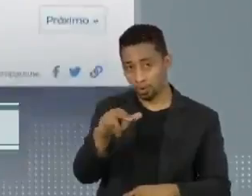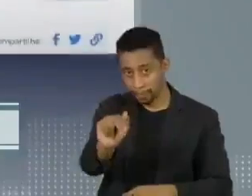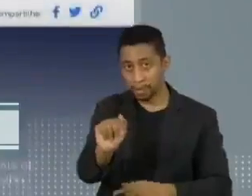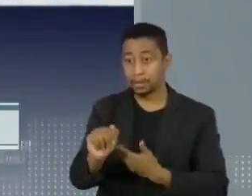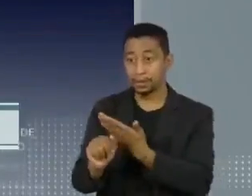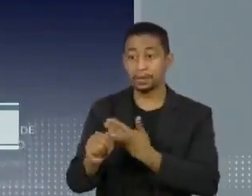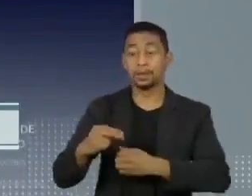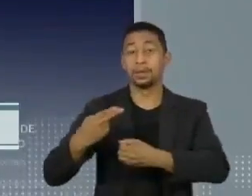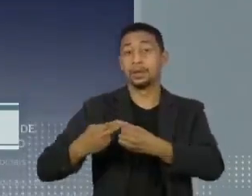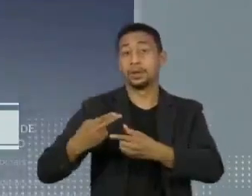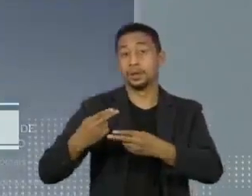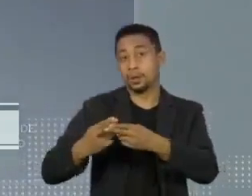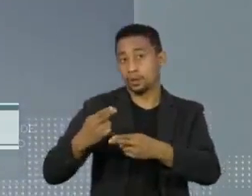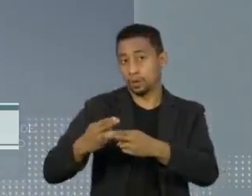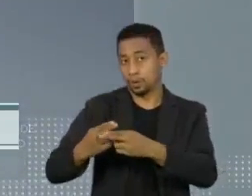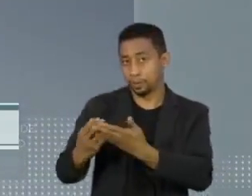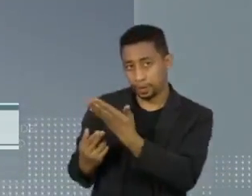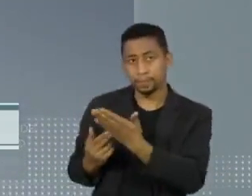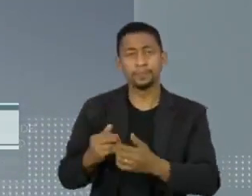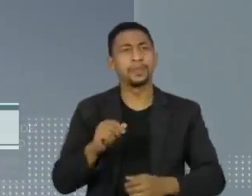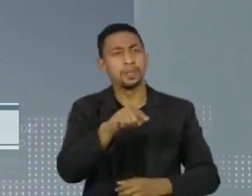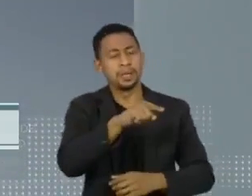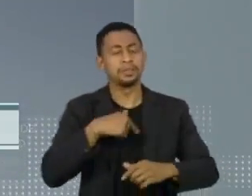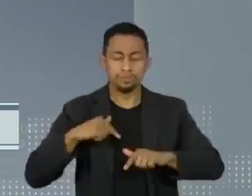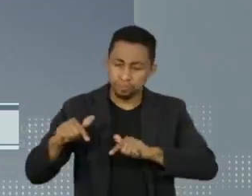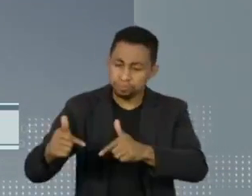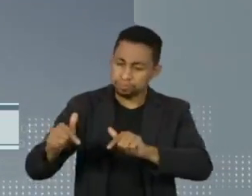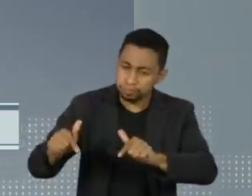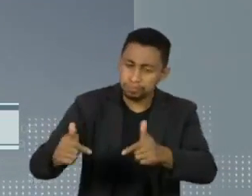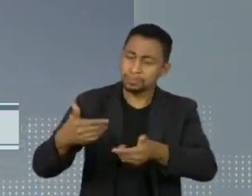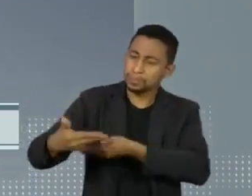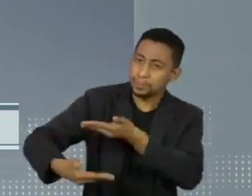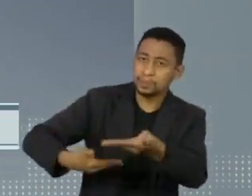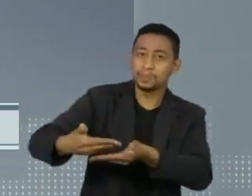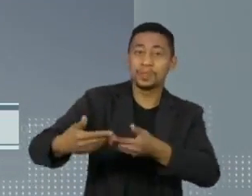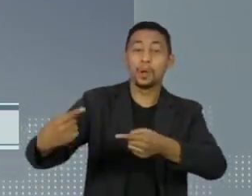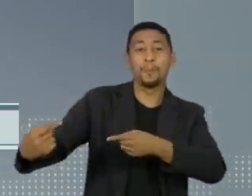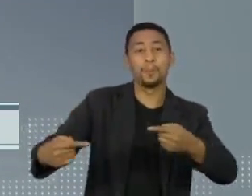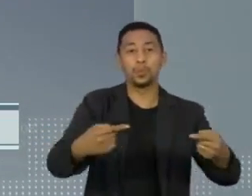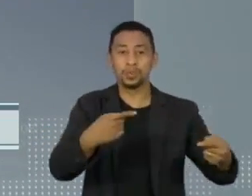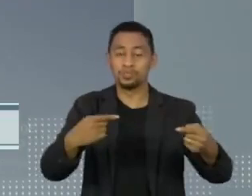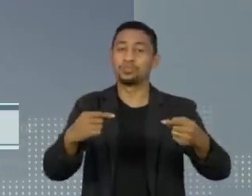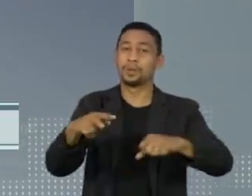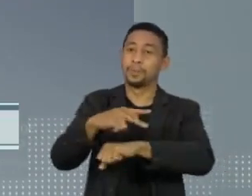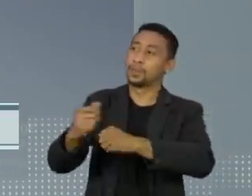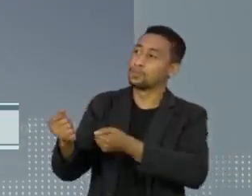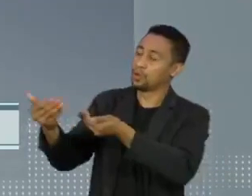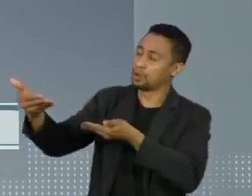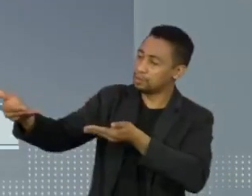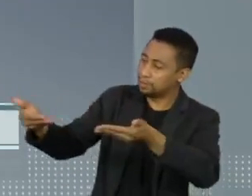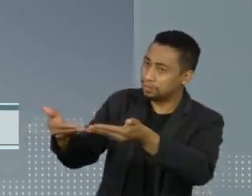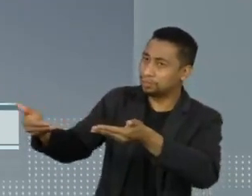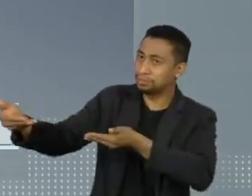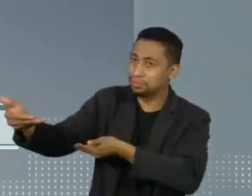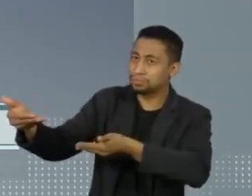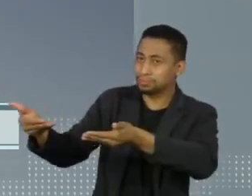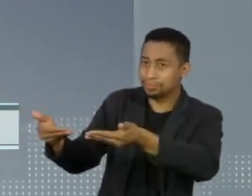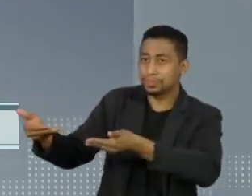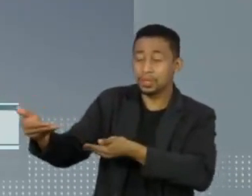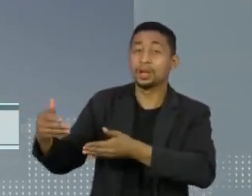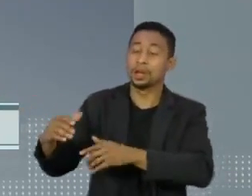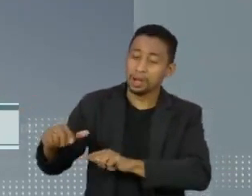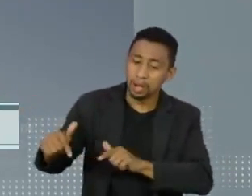afirmou que Paulo Tarso Flecha de Lima se dedicou ao ideal de que a política externa pode e deve contribuir para